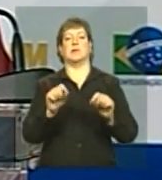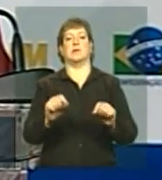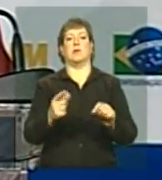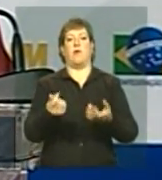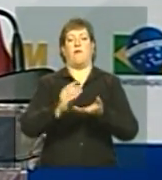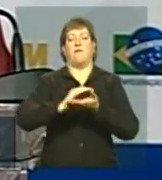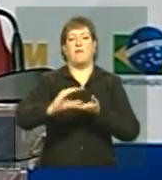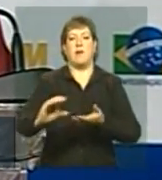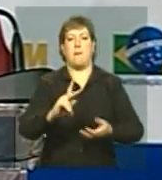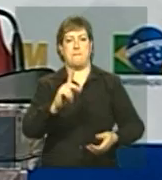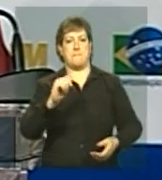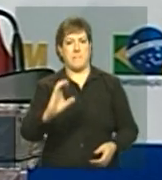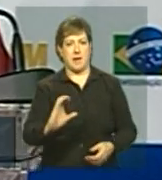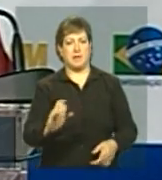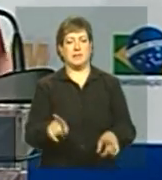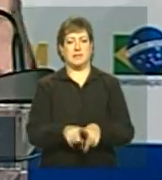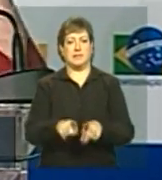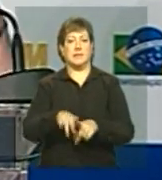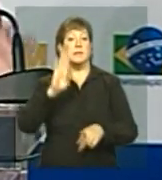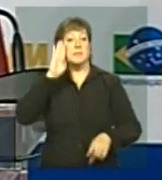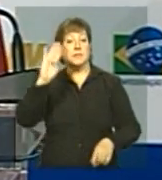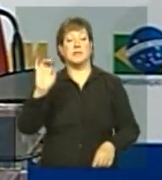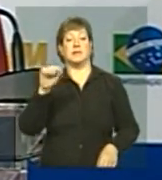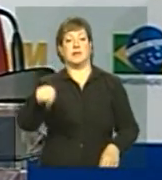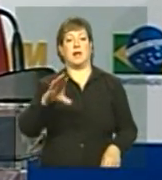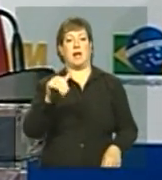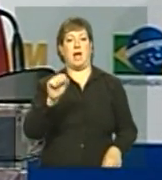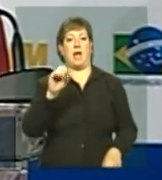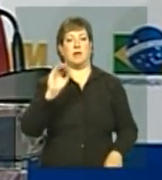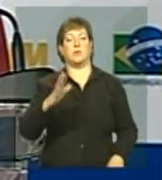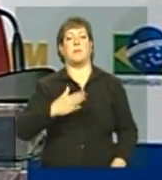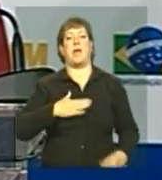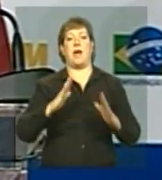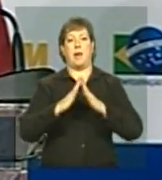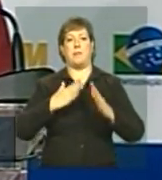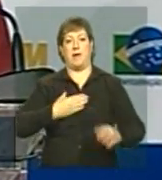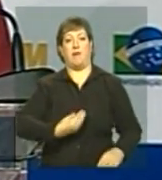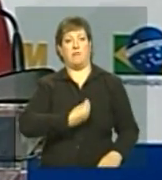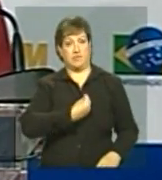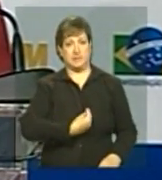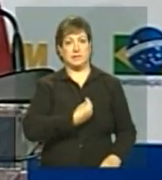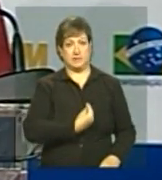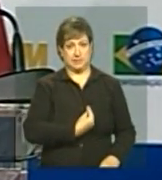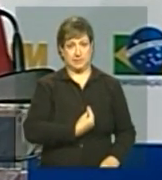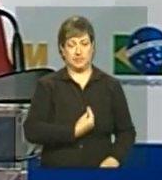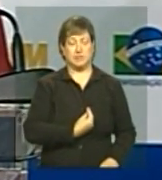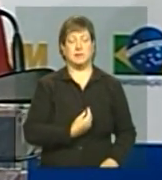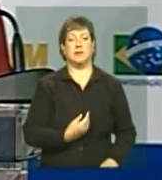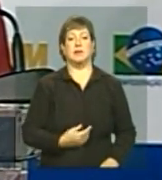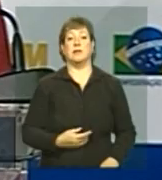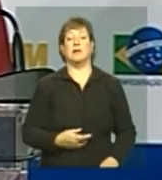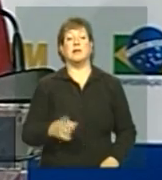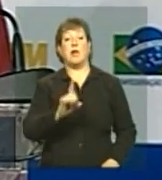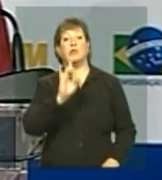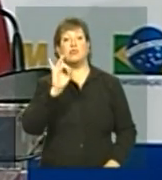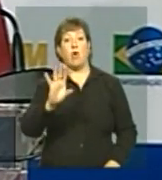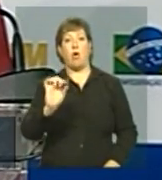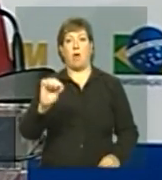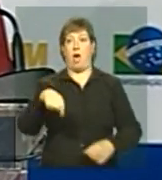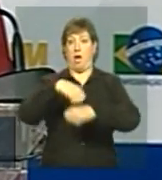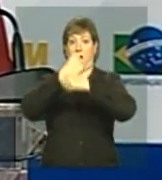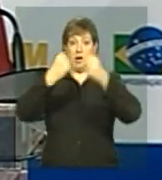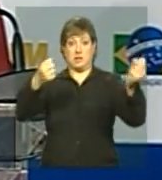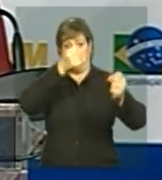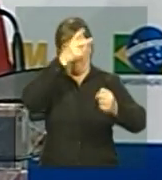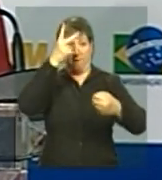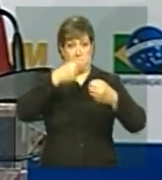do PAC e, principalmente, no caso do Minha Casa Minha Vida, não só as grandes prefeituras, mas